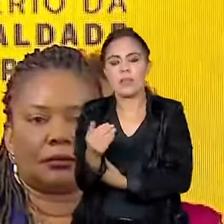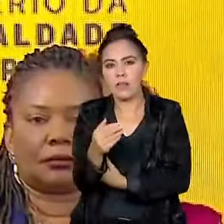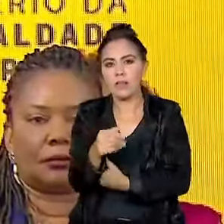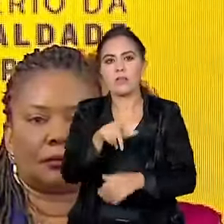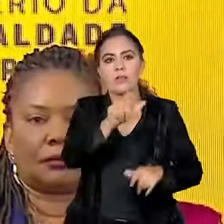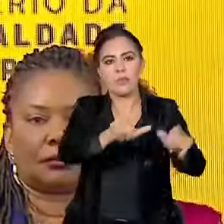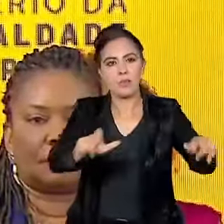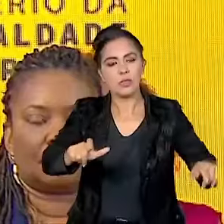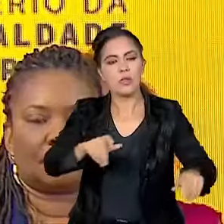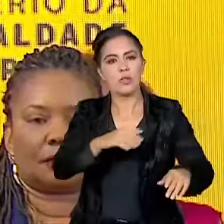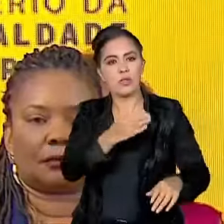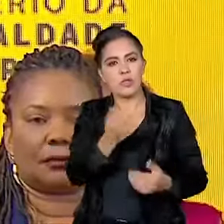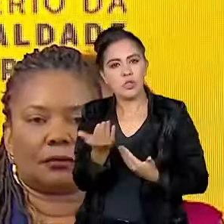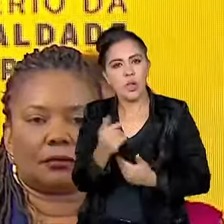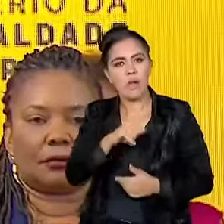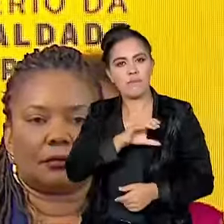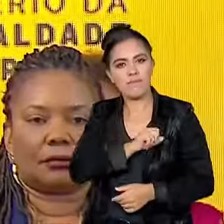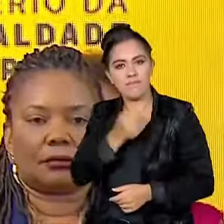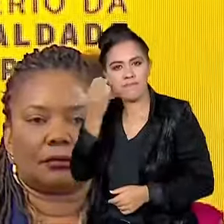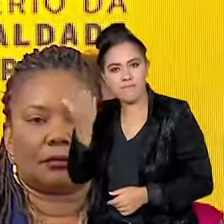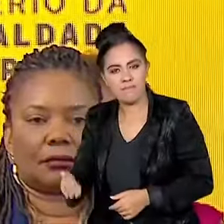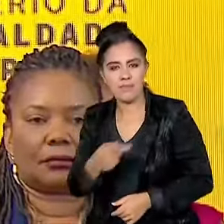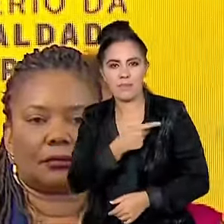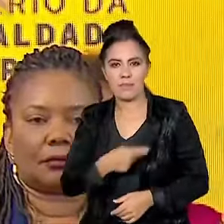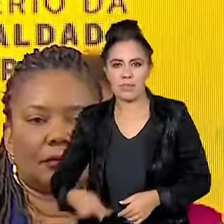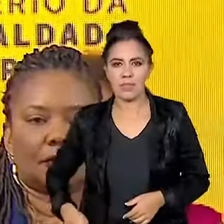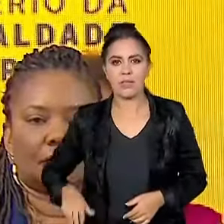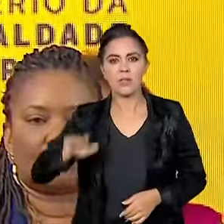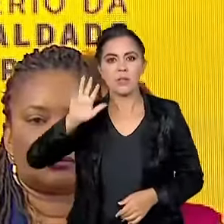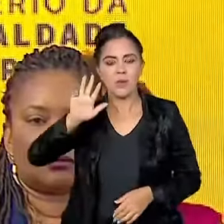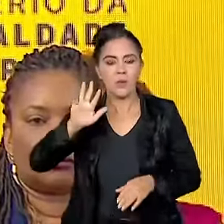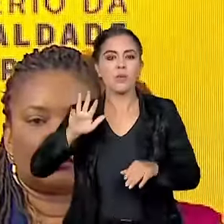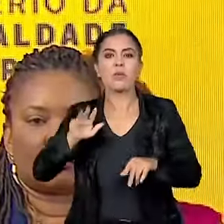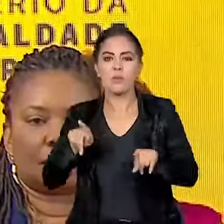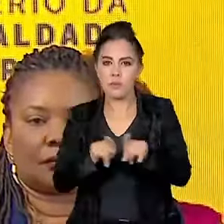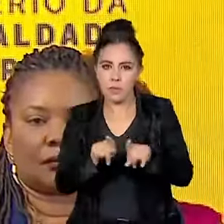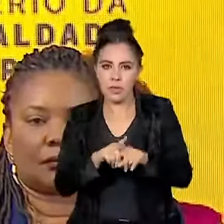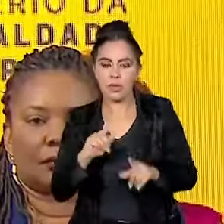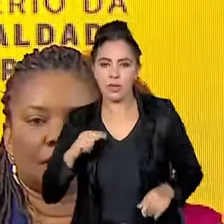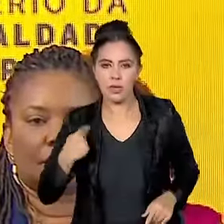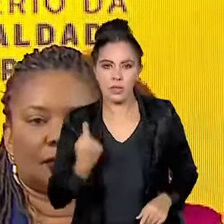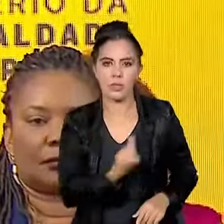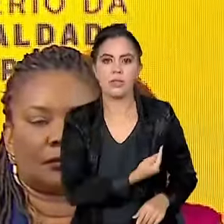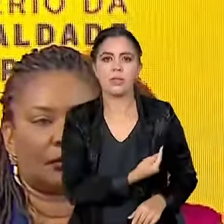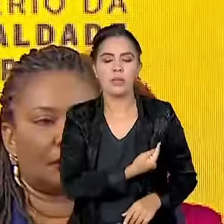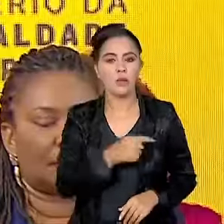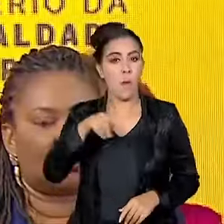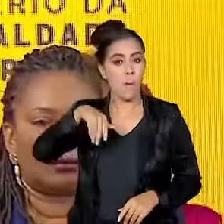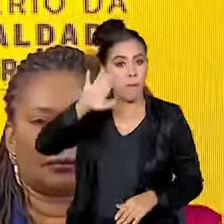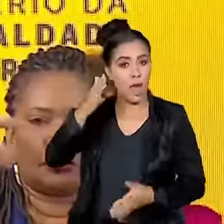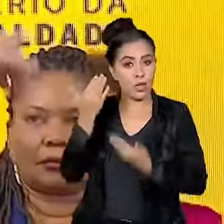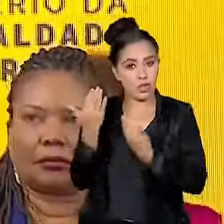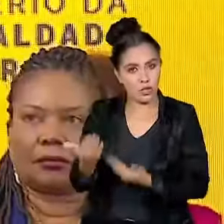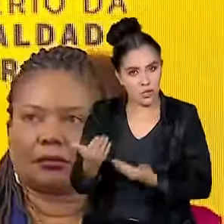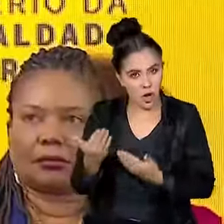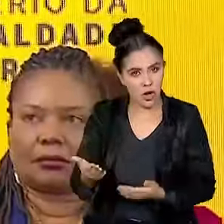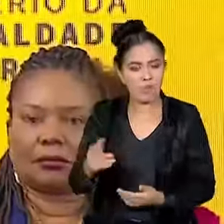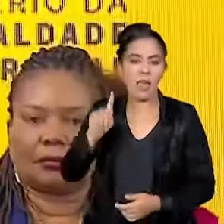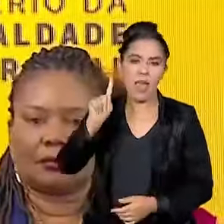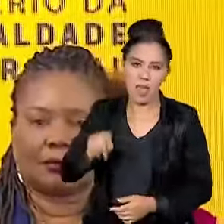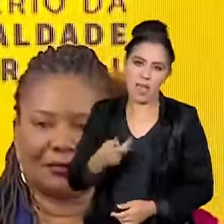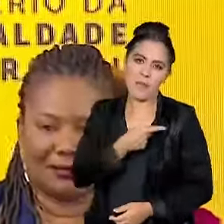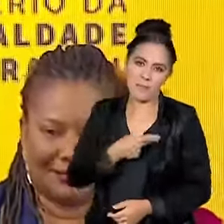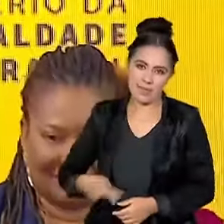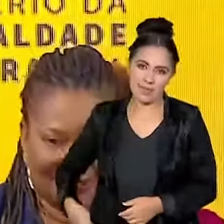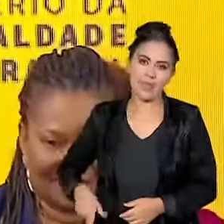do Brasil por Lula e de Lula pelo jovem do Brasil, porque de todos nós aqui, o mais jovem de todos é o presidente Lula, é